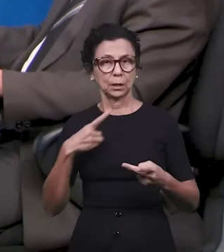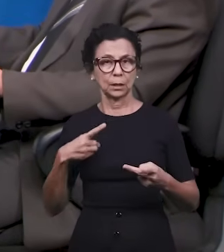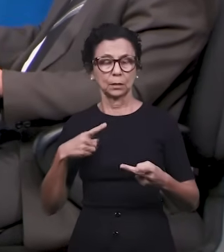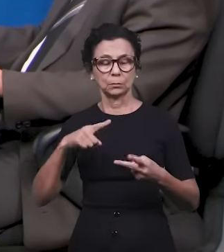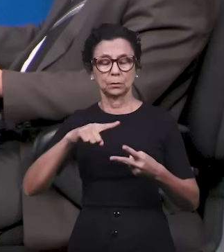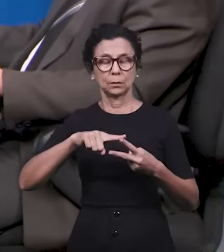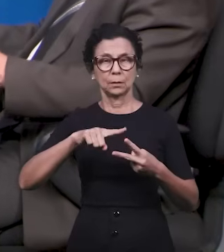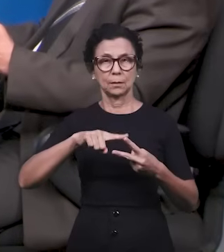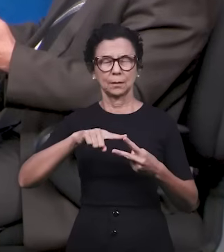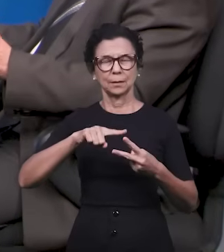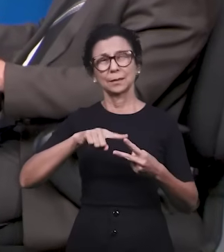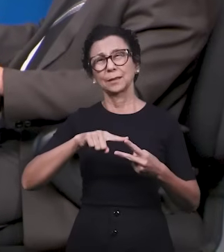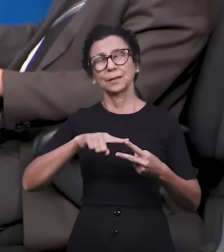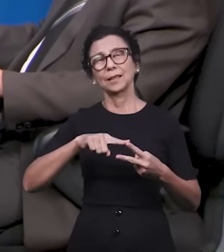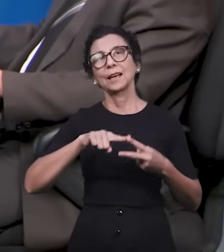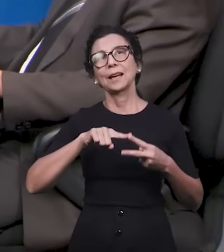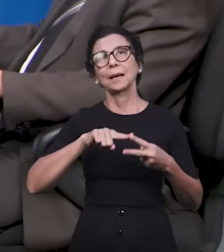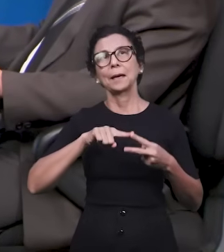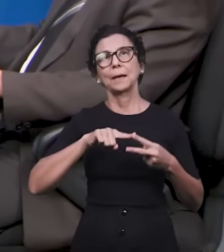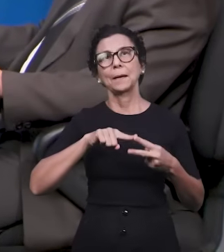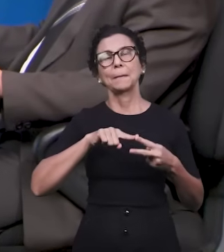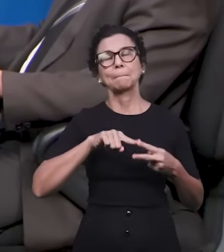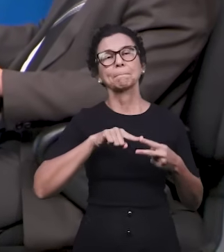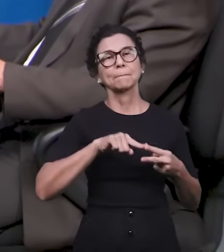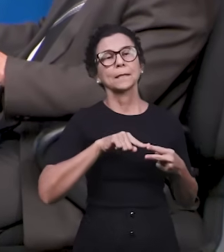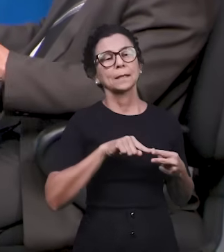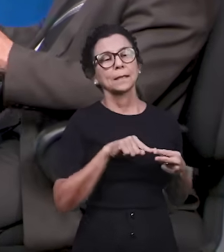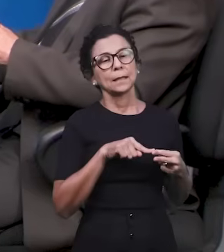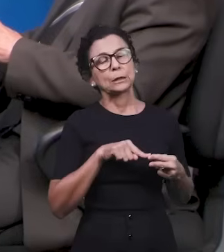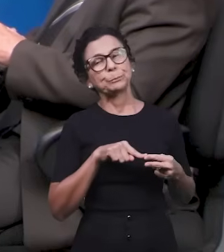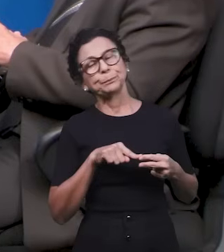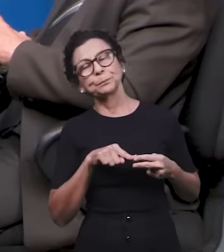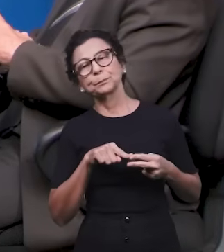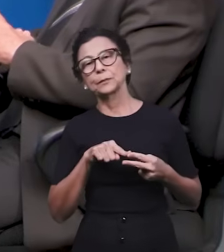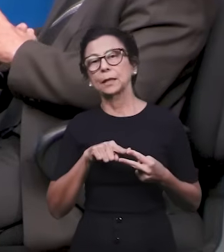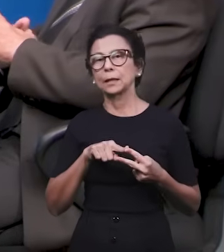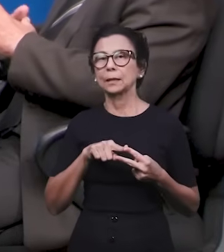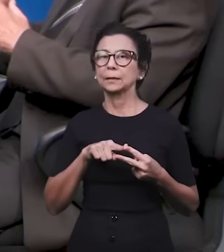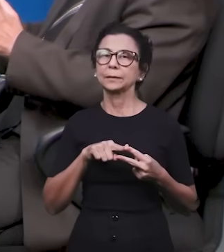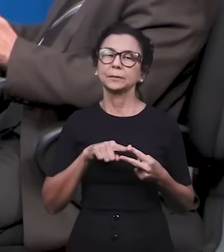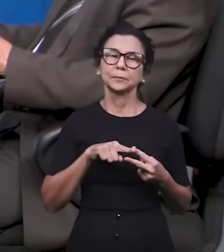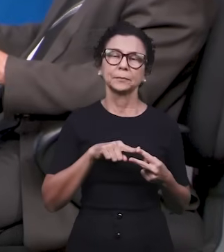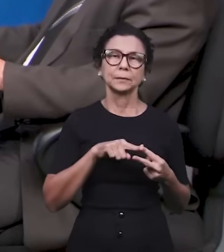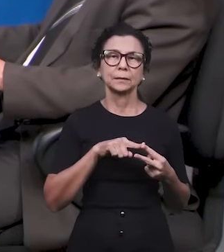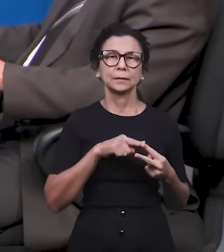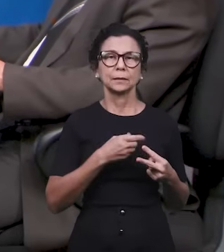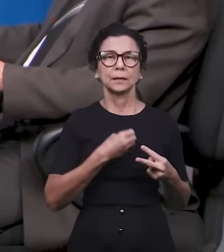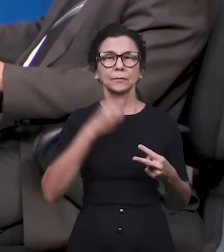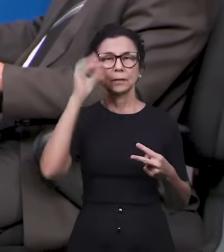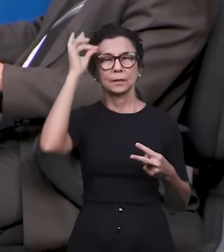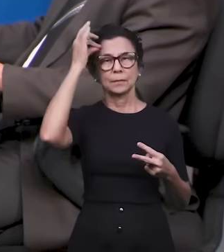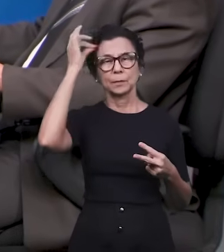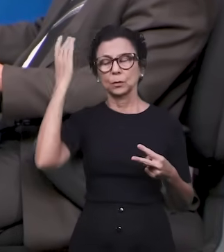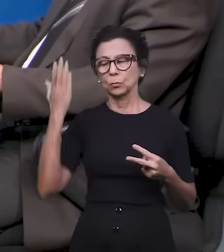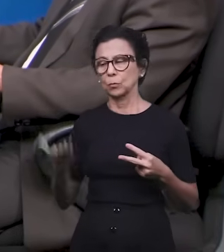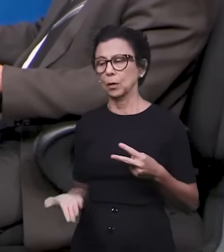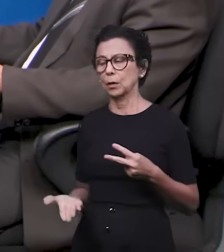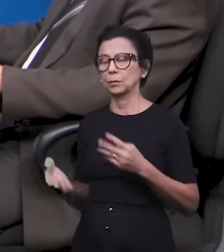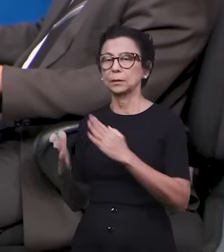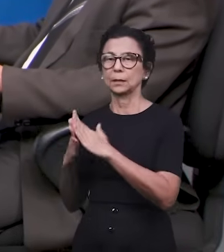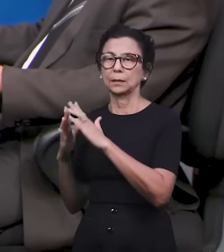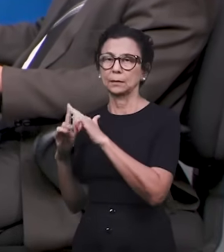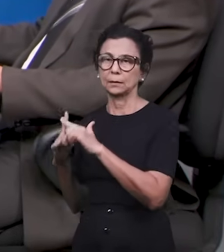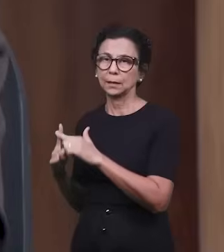do ministério leva em conta a questão de espiritual, né, a vida espiritual da igreja,